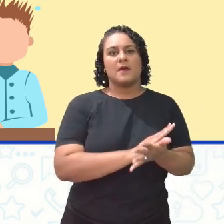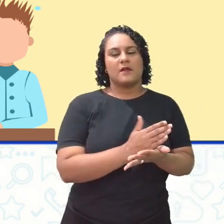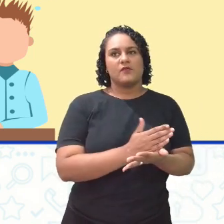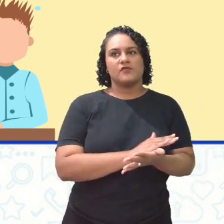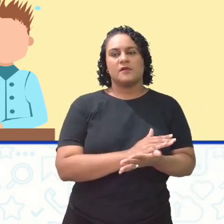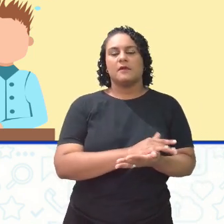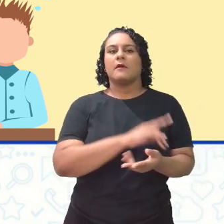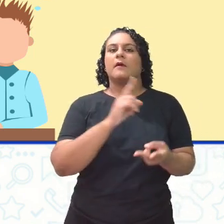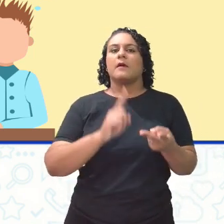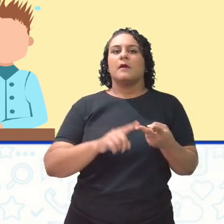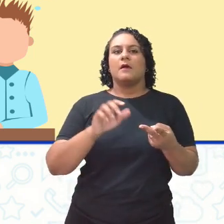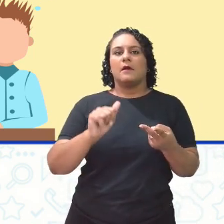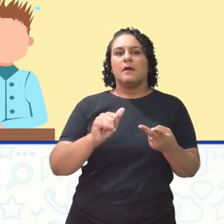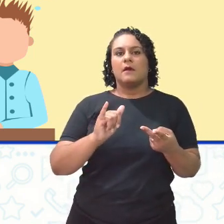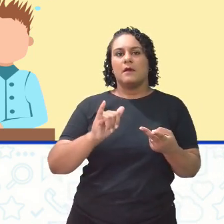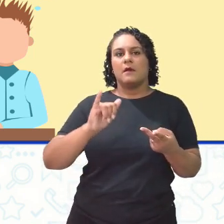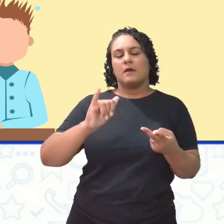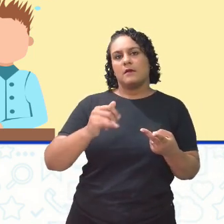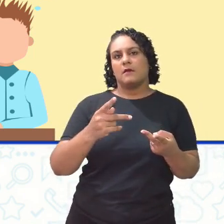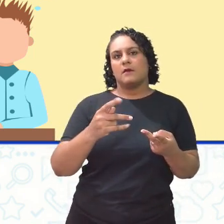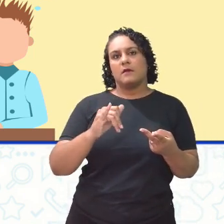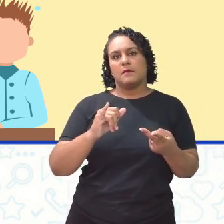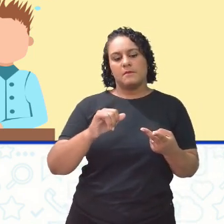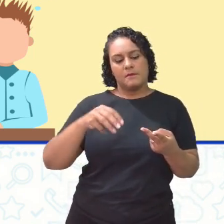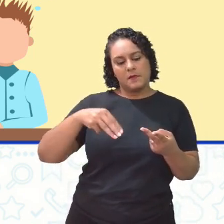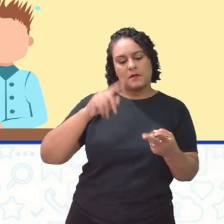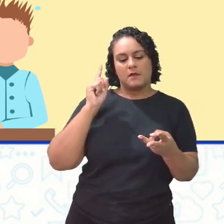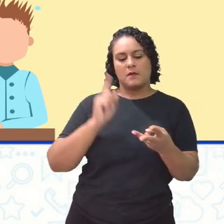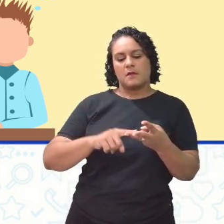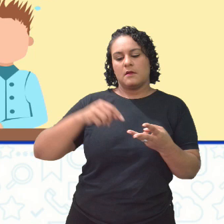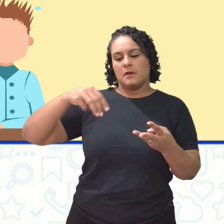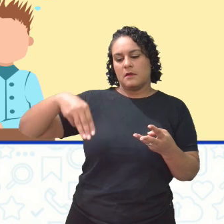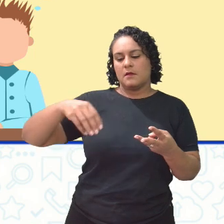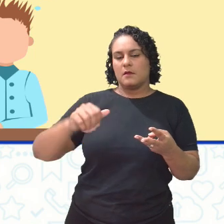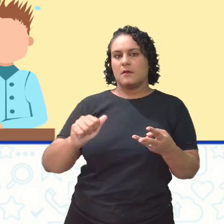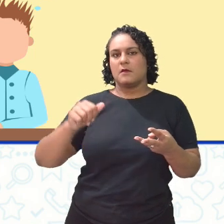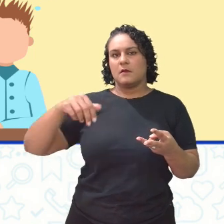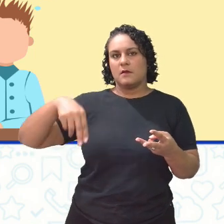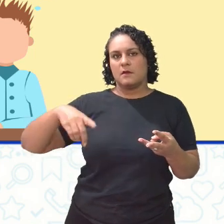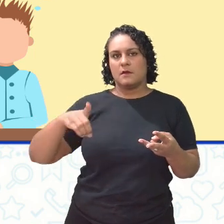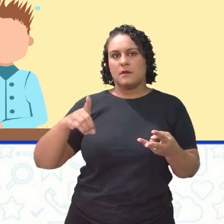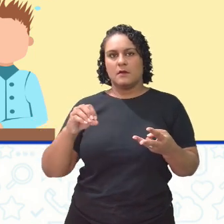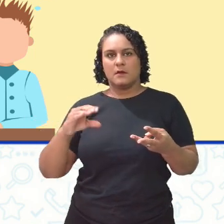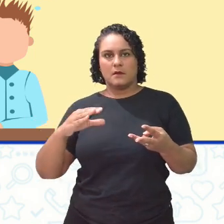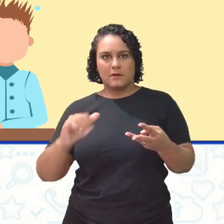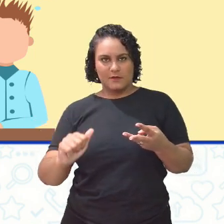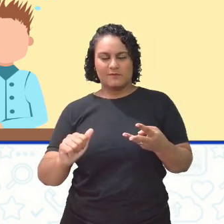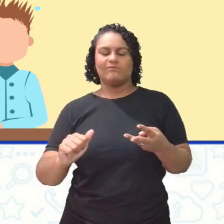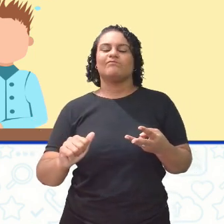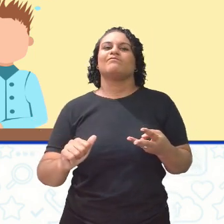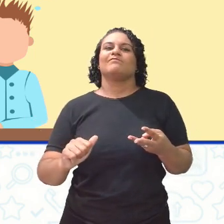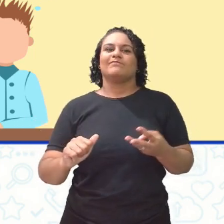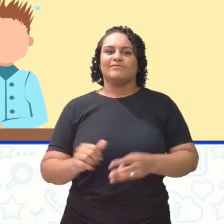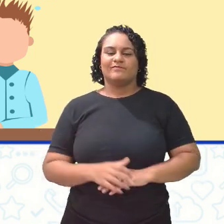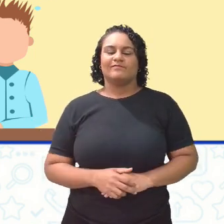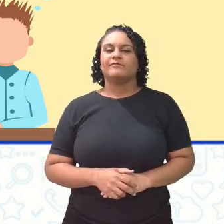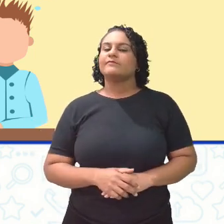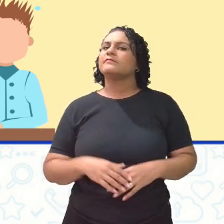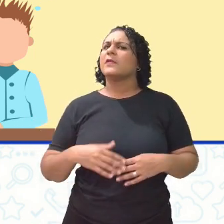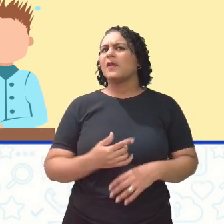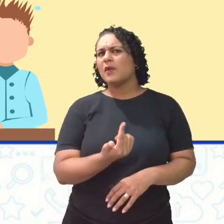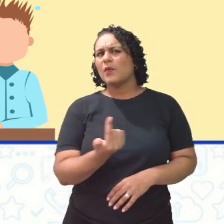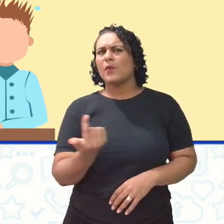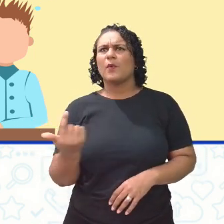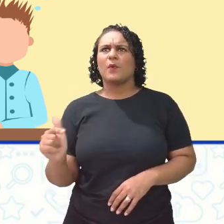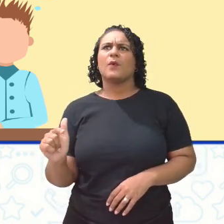mandioca, não é? Tem a laranja cravo, a mexerica e a bergamota. Então, e